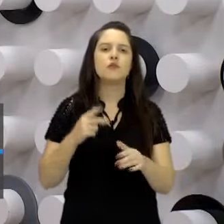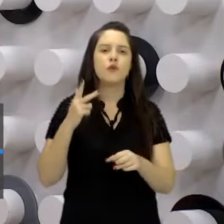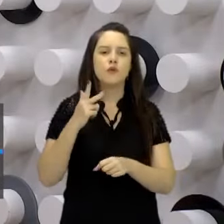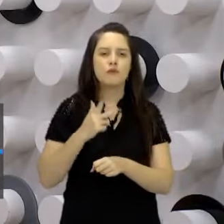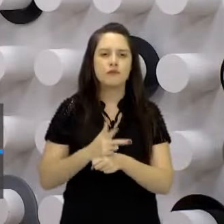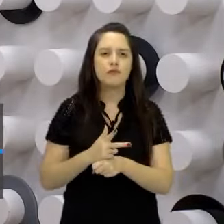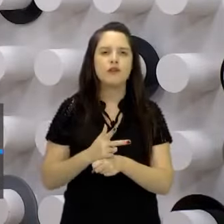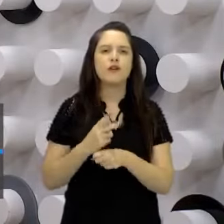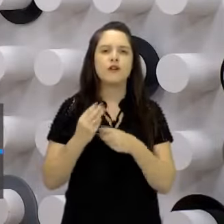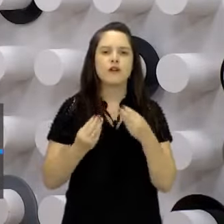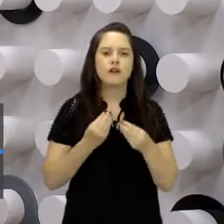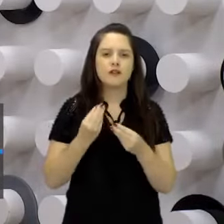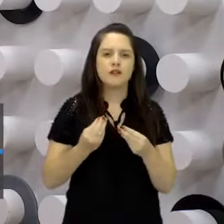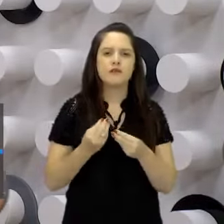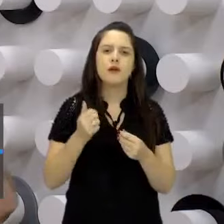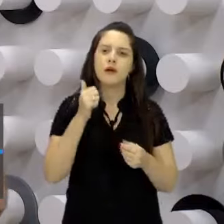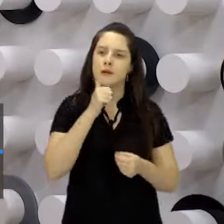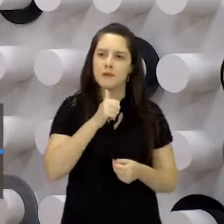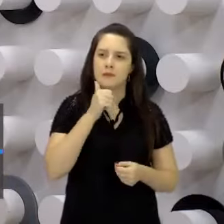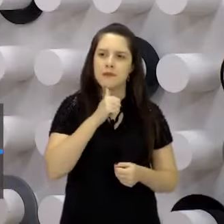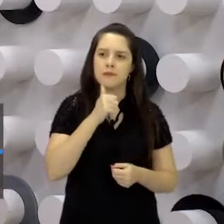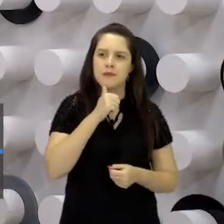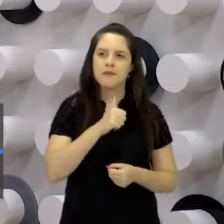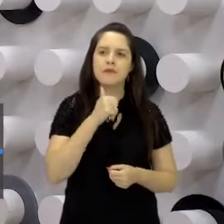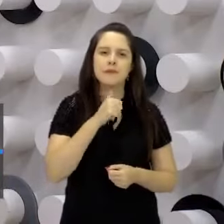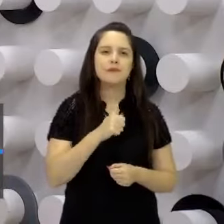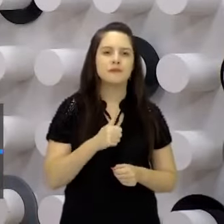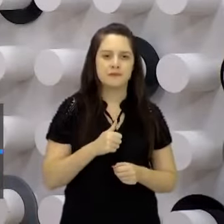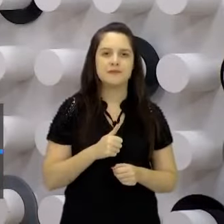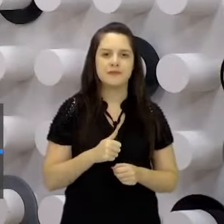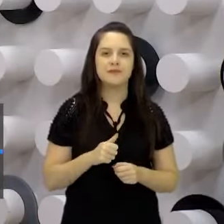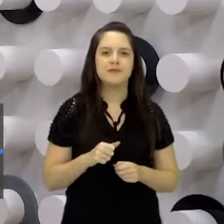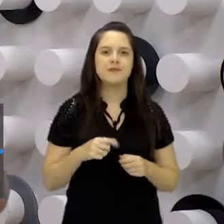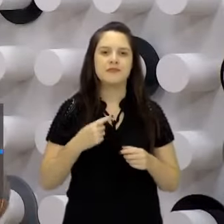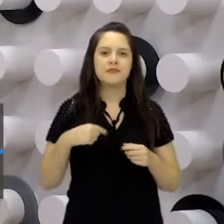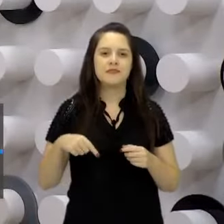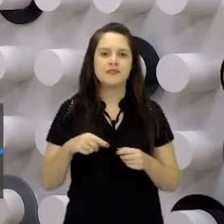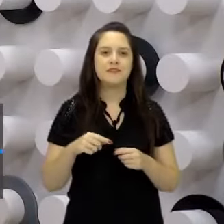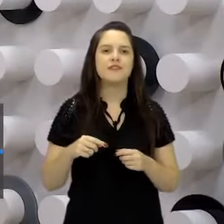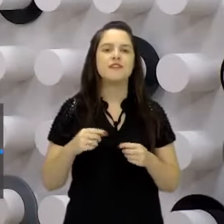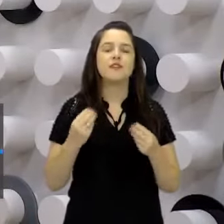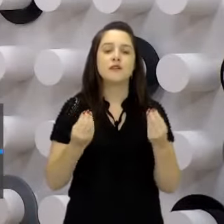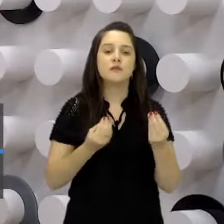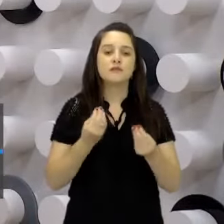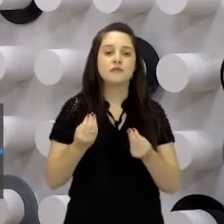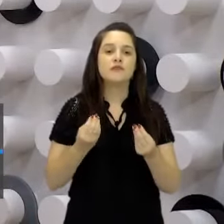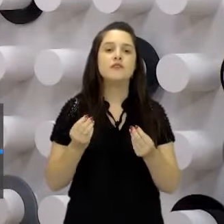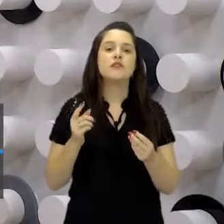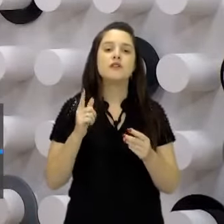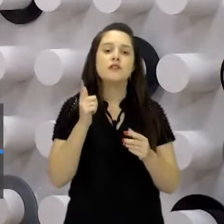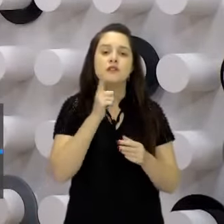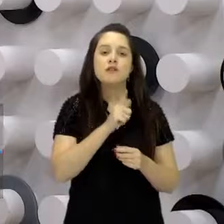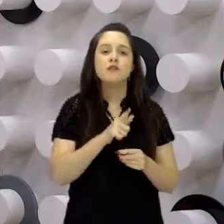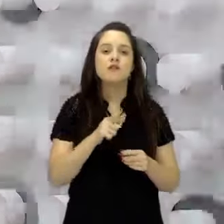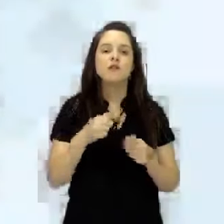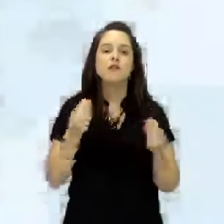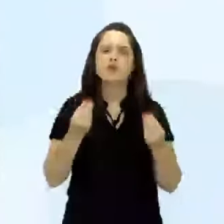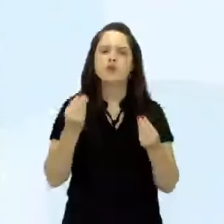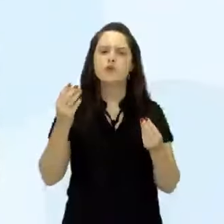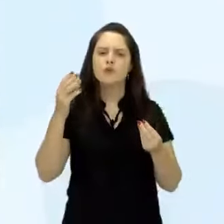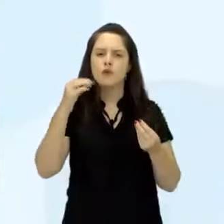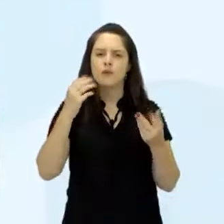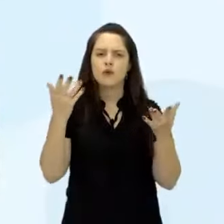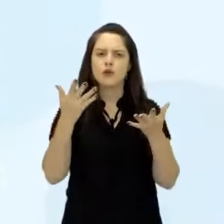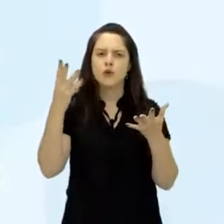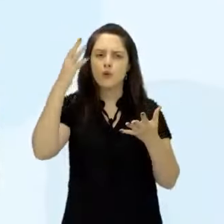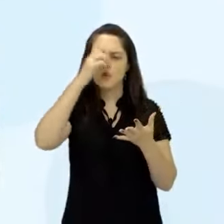livro com a vida de uma menina. A gente tem agora onde os campos que essas mulheres estão presentes hoje. E o que a gente conseguiu aprender hoje? Gente,